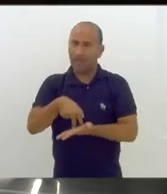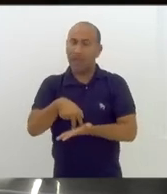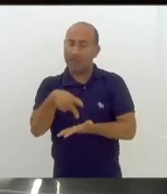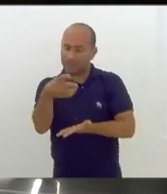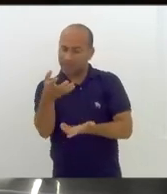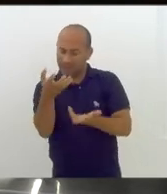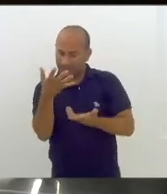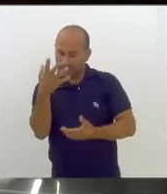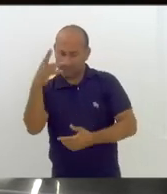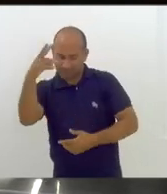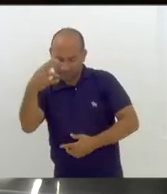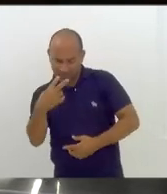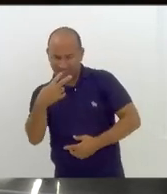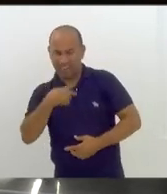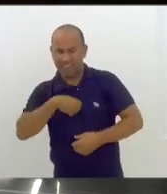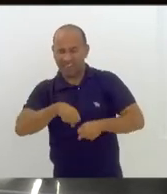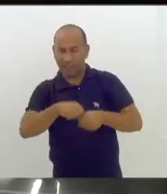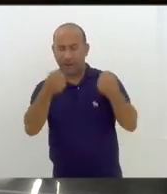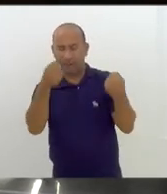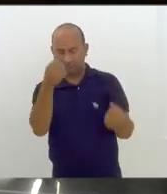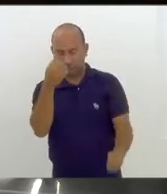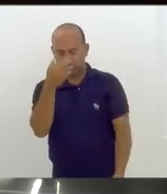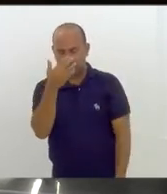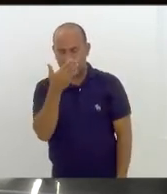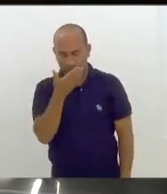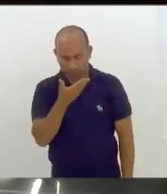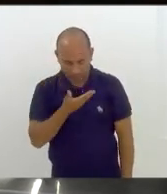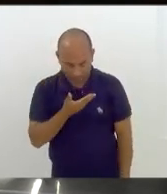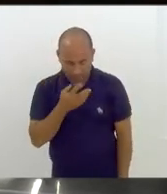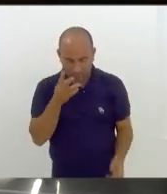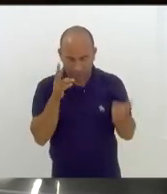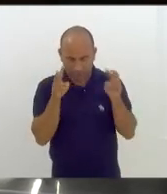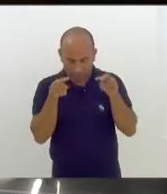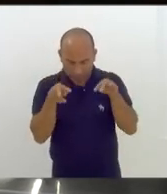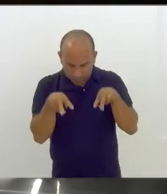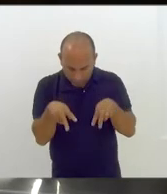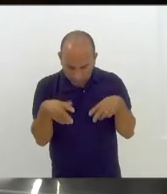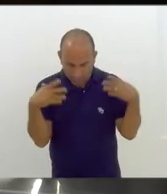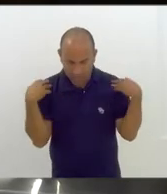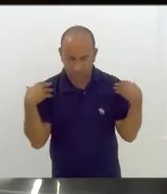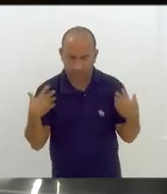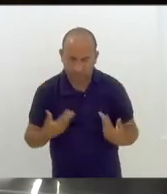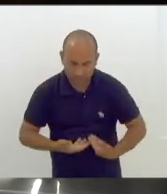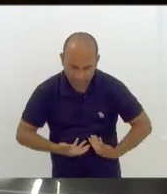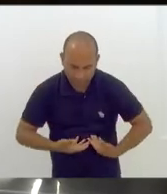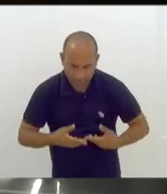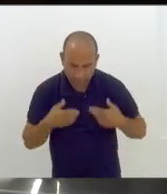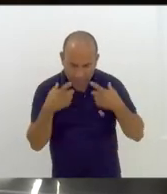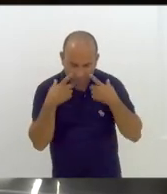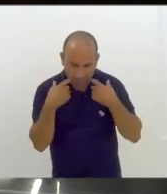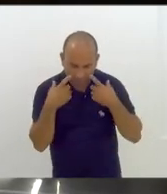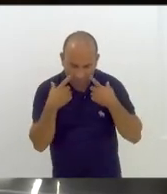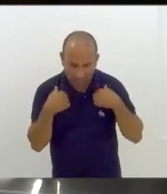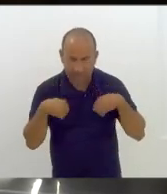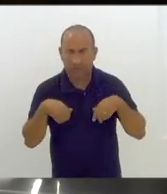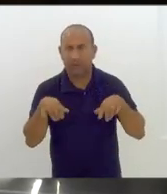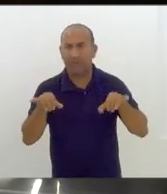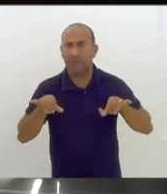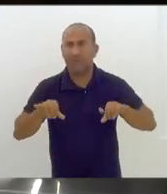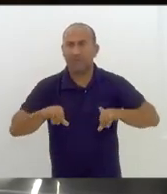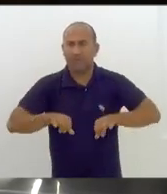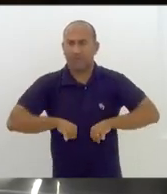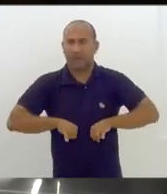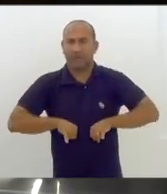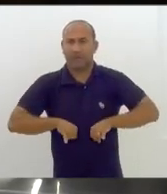ver quebrada, cabeça inclinada e olhos para baixo, ombros caindo como lágrimas, fraquejando pelos gritos do